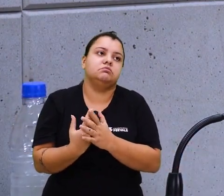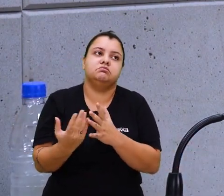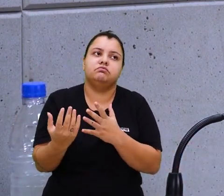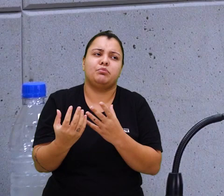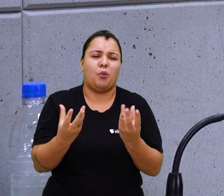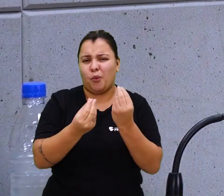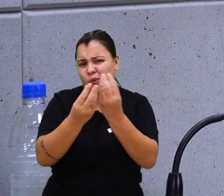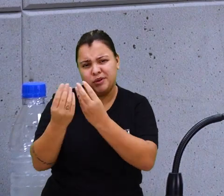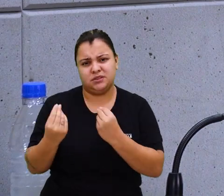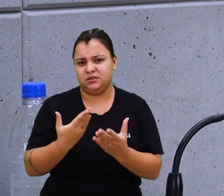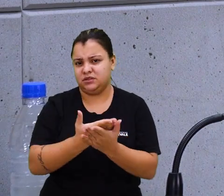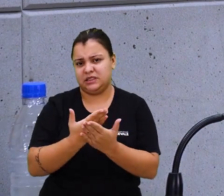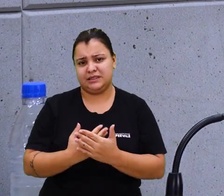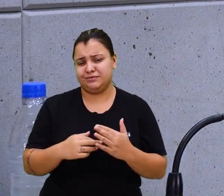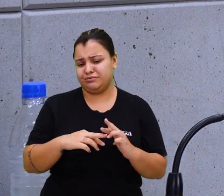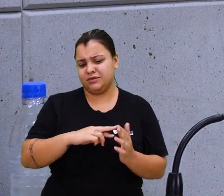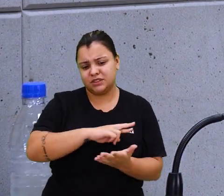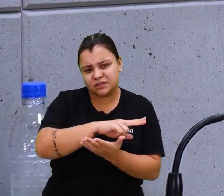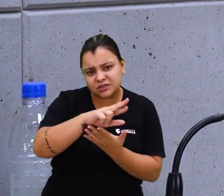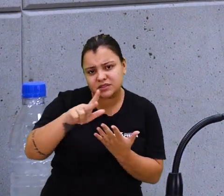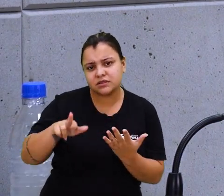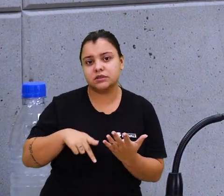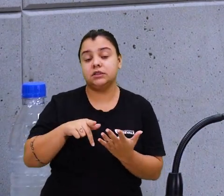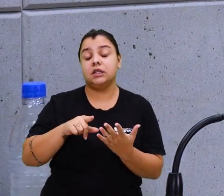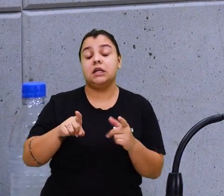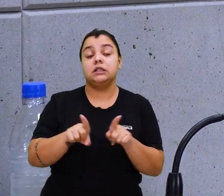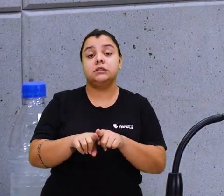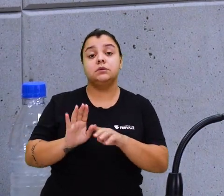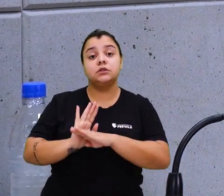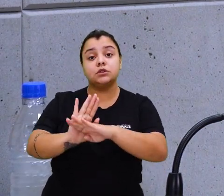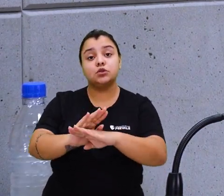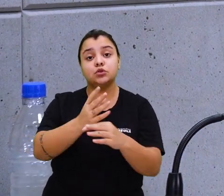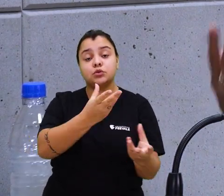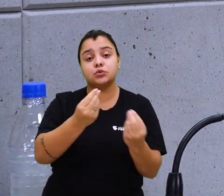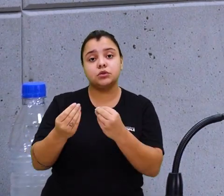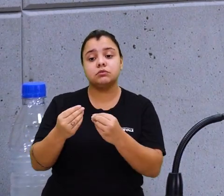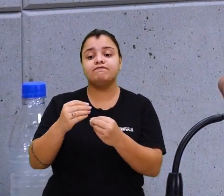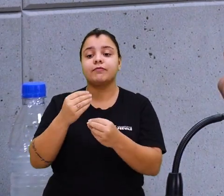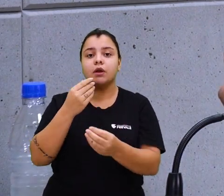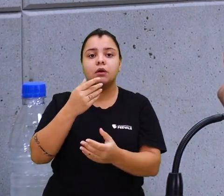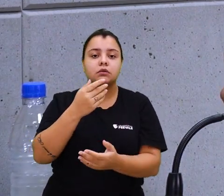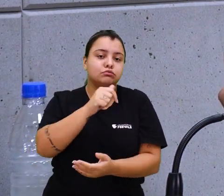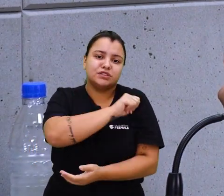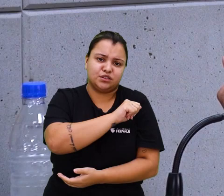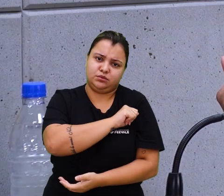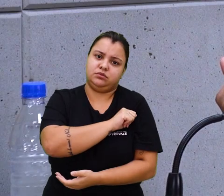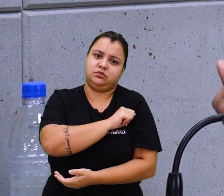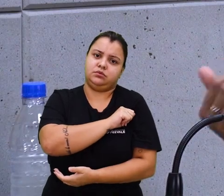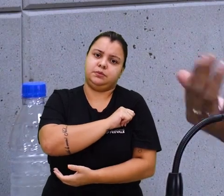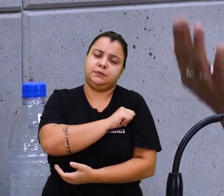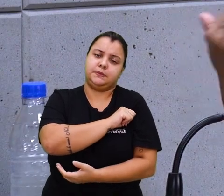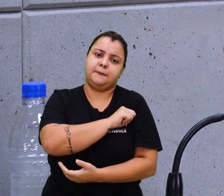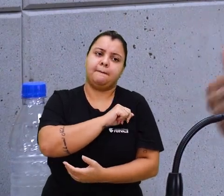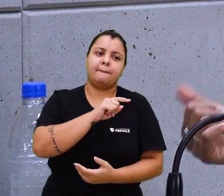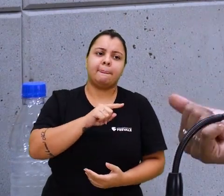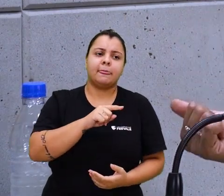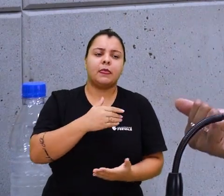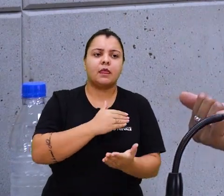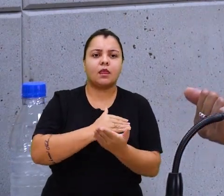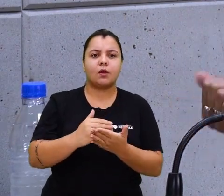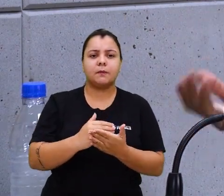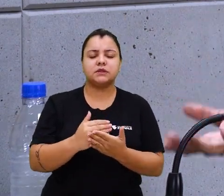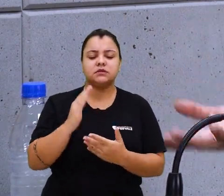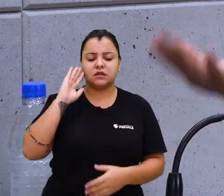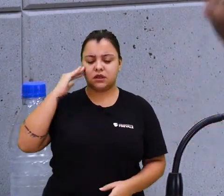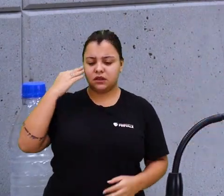aulas né E também isso ajudou muito talvez acredito que os alunos ã se reconhecerem dentro